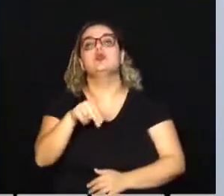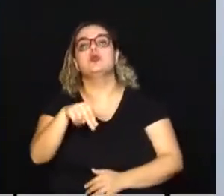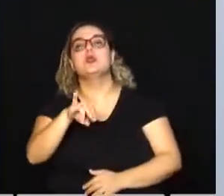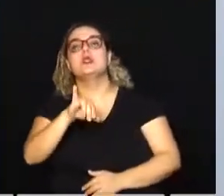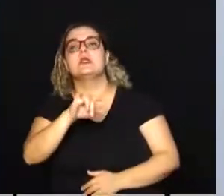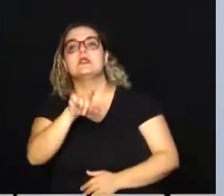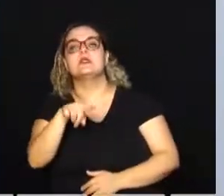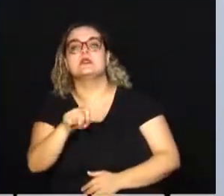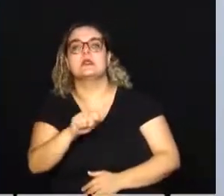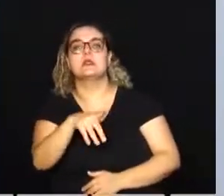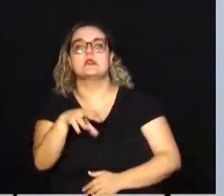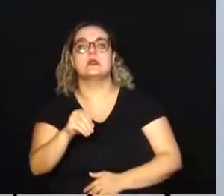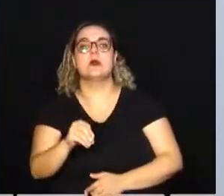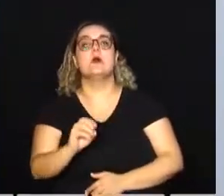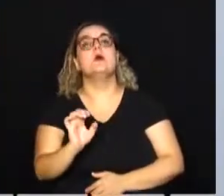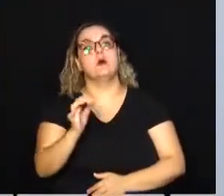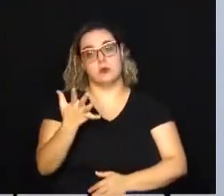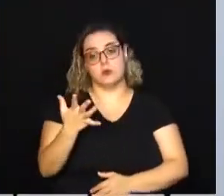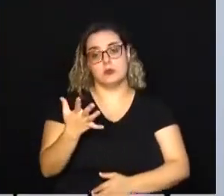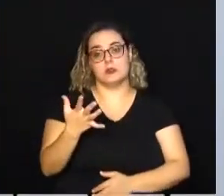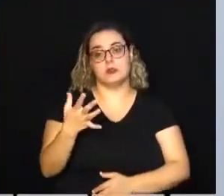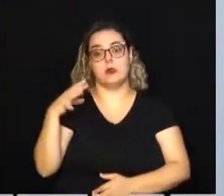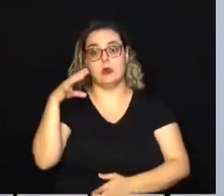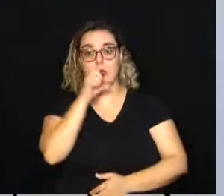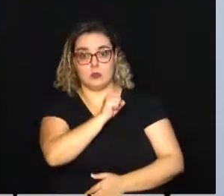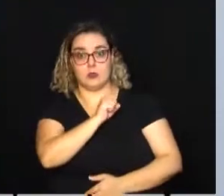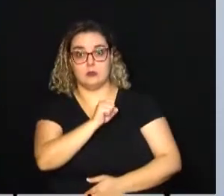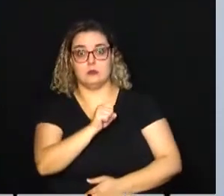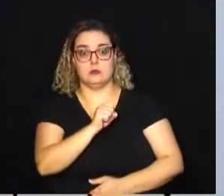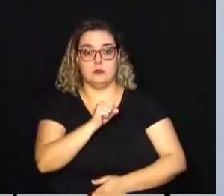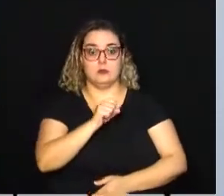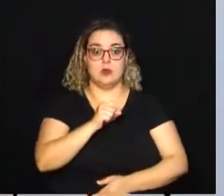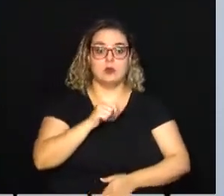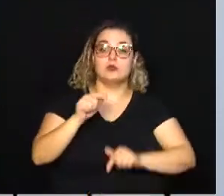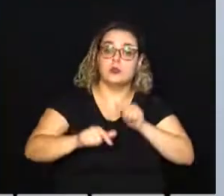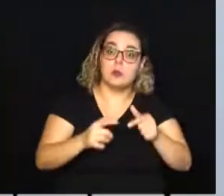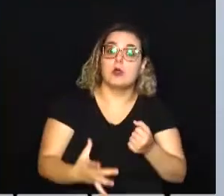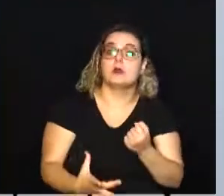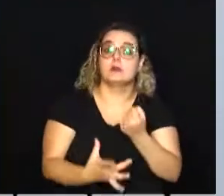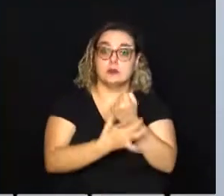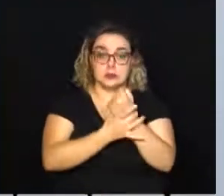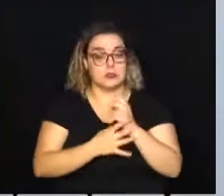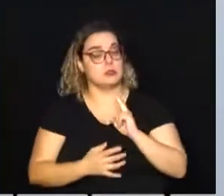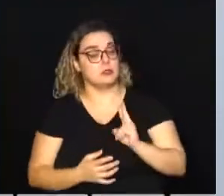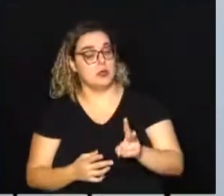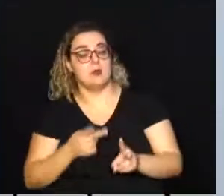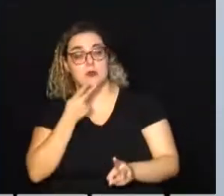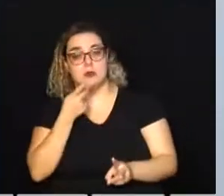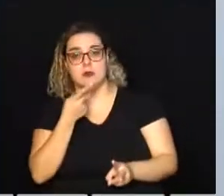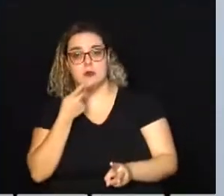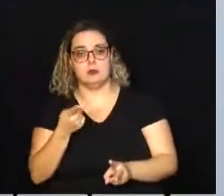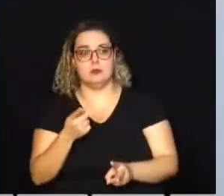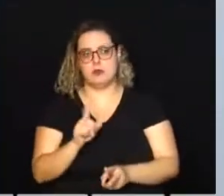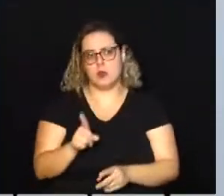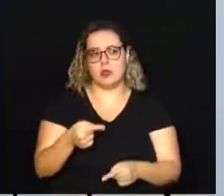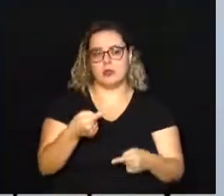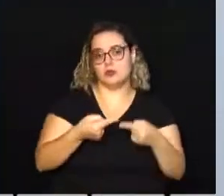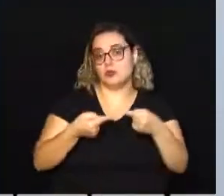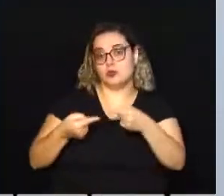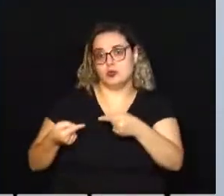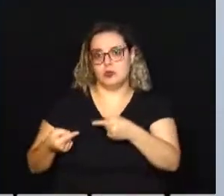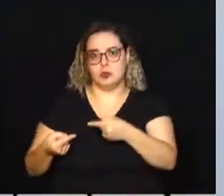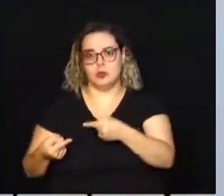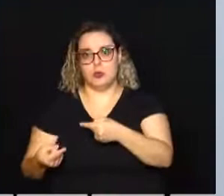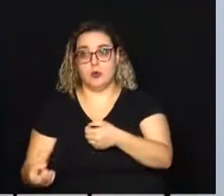que a gente possa garantir um retorno seguro para as atividades presenciais. Sempre dizendo assim, não está em discussão o retorno